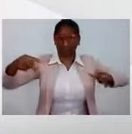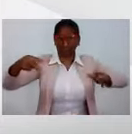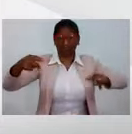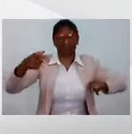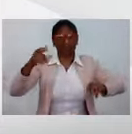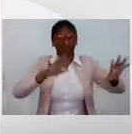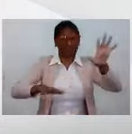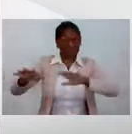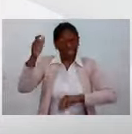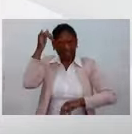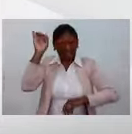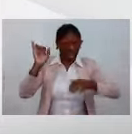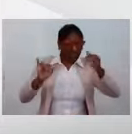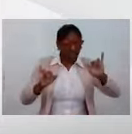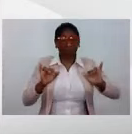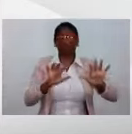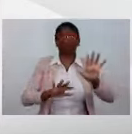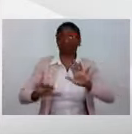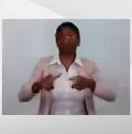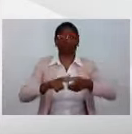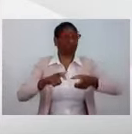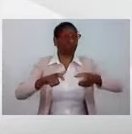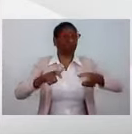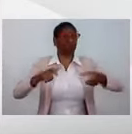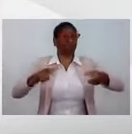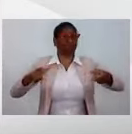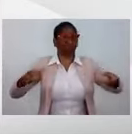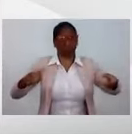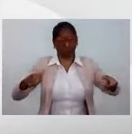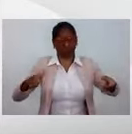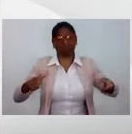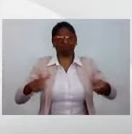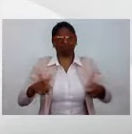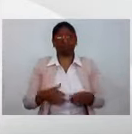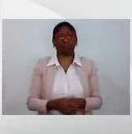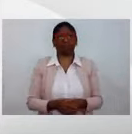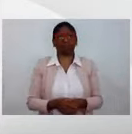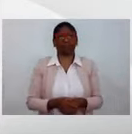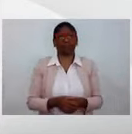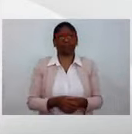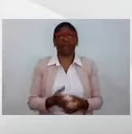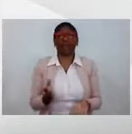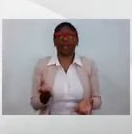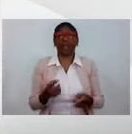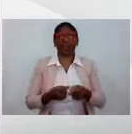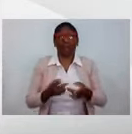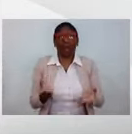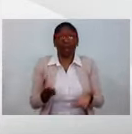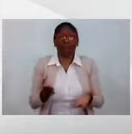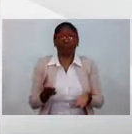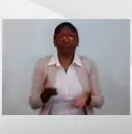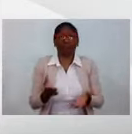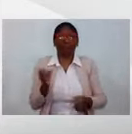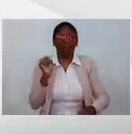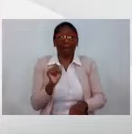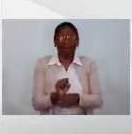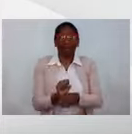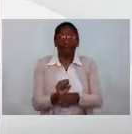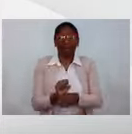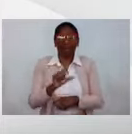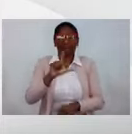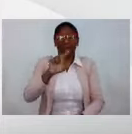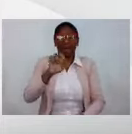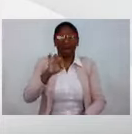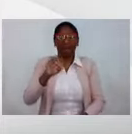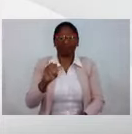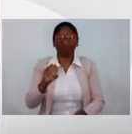para evitar que haja esse agravante, que é o encerramento, o fechamento dos leitos de UTI por conta da falta